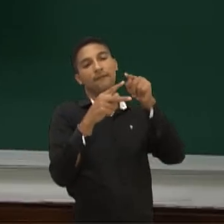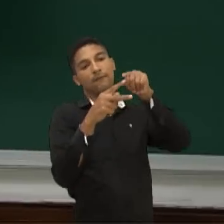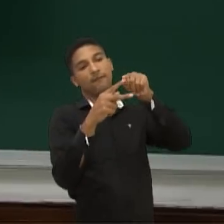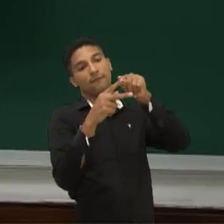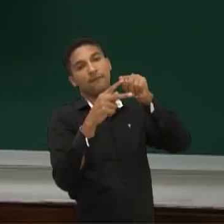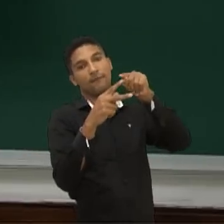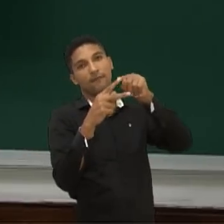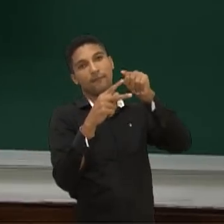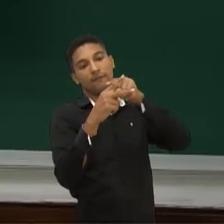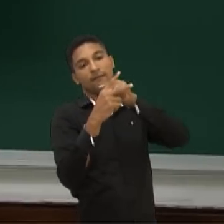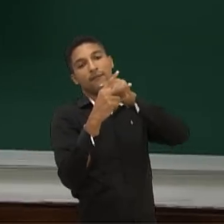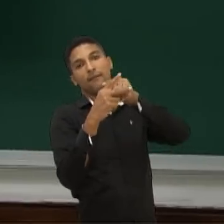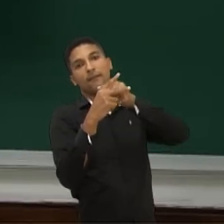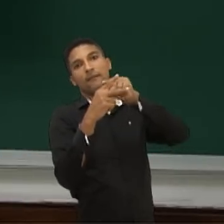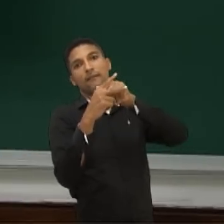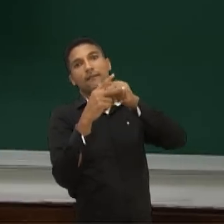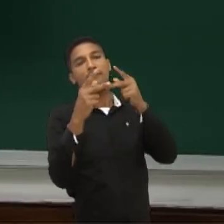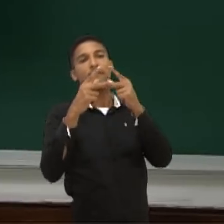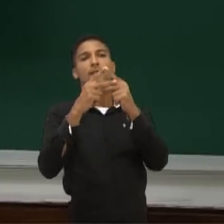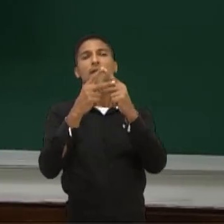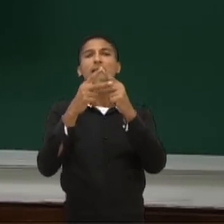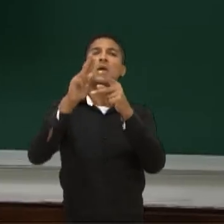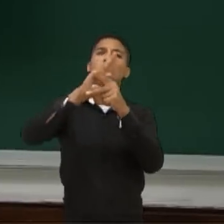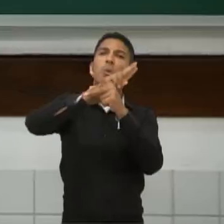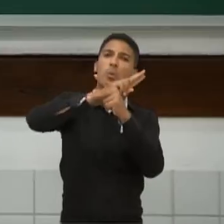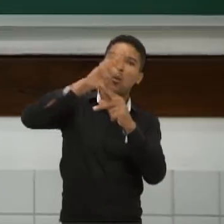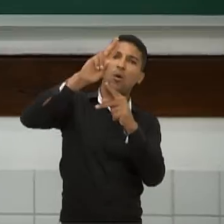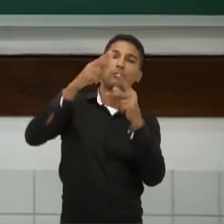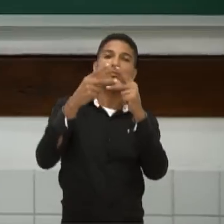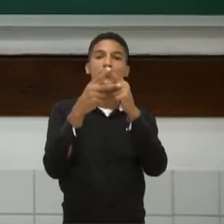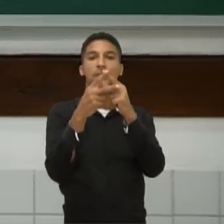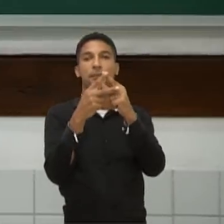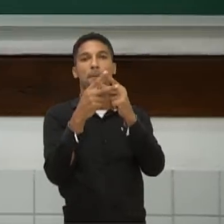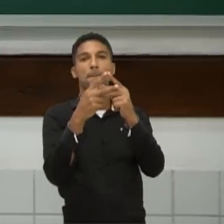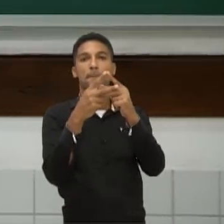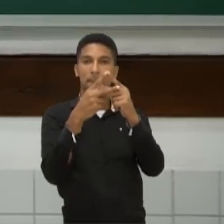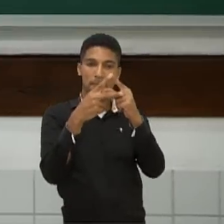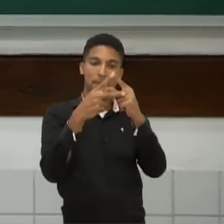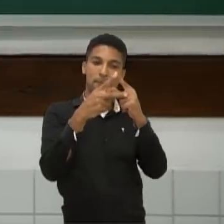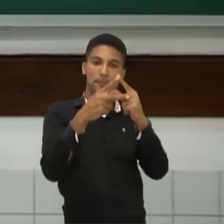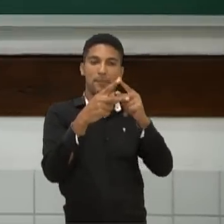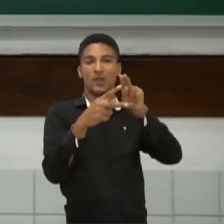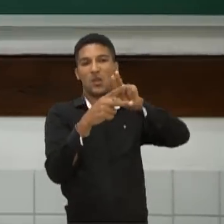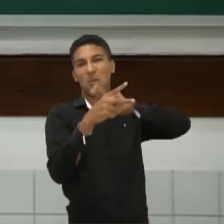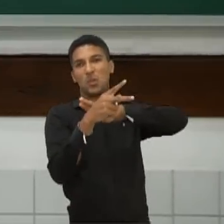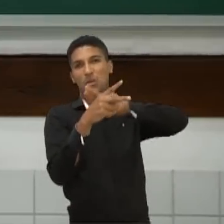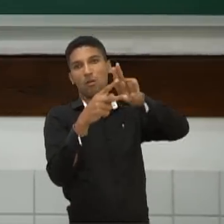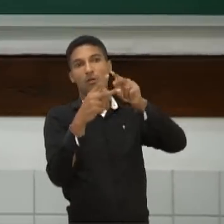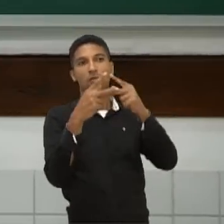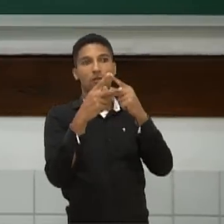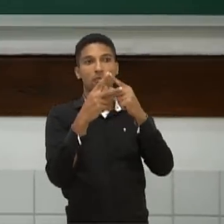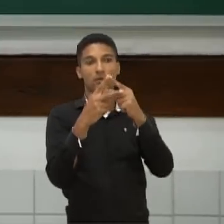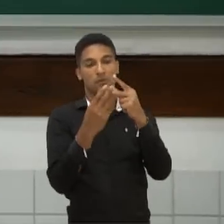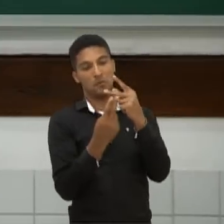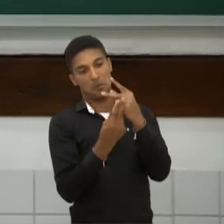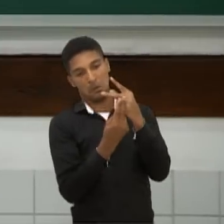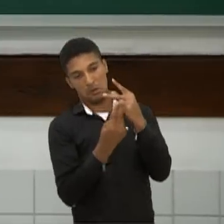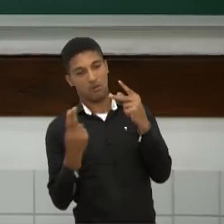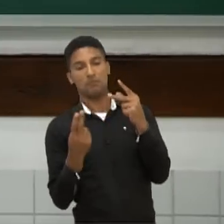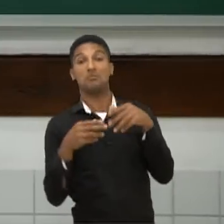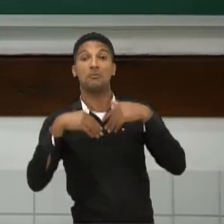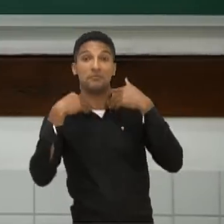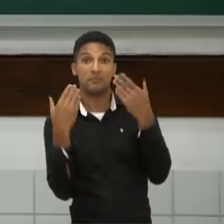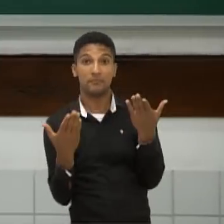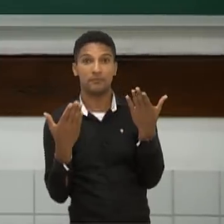vértice, tá? Qual que é o nome desse vértice? Eu posso chamar de qualquer vértice? Não, eu estou falando de qual vértice do triângulo, tá bom?